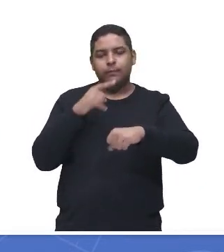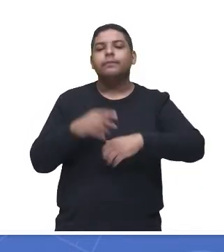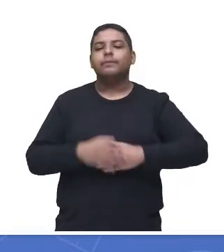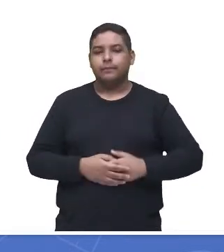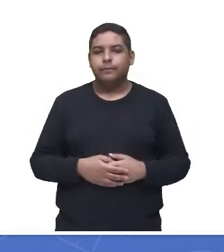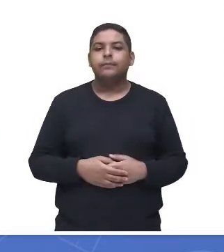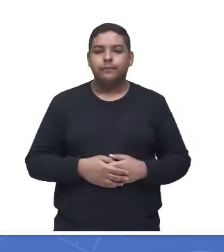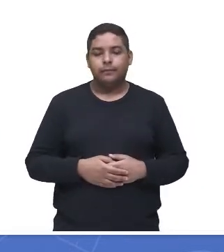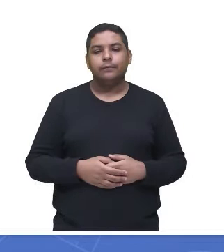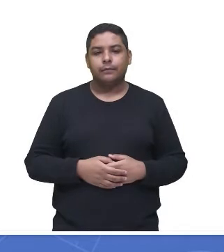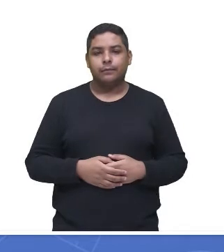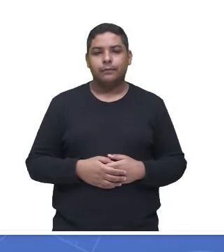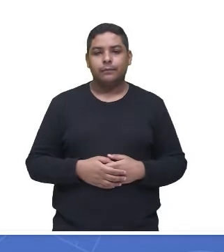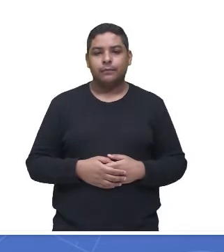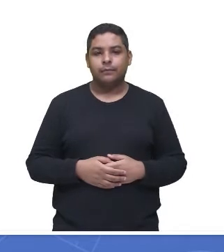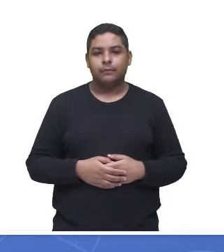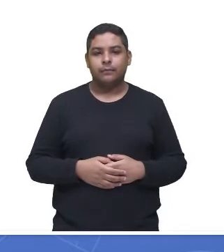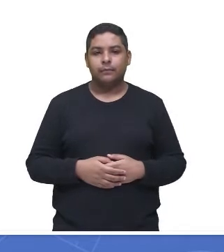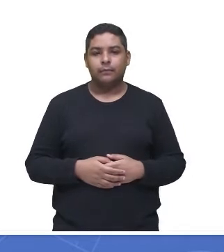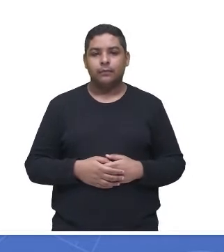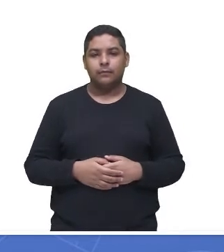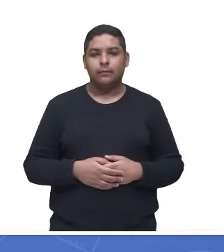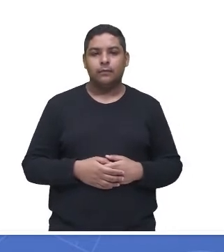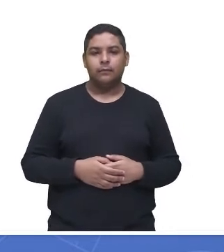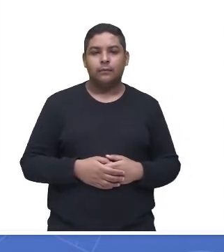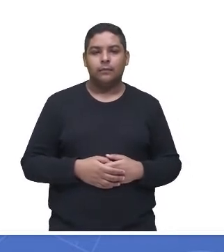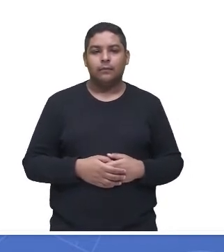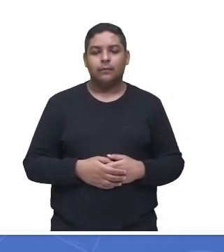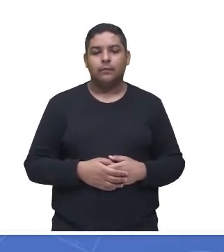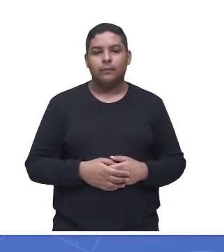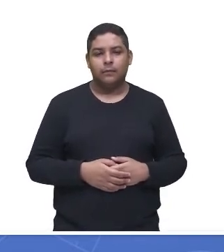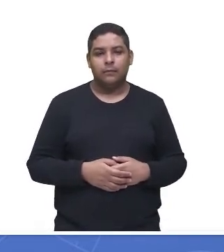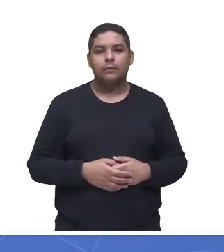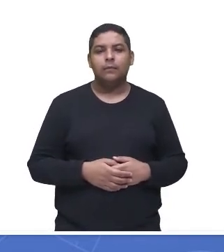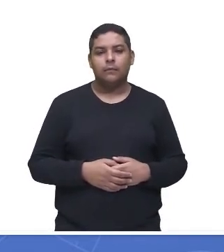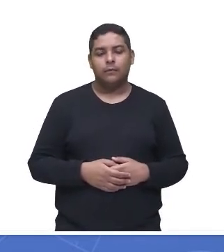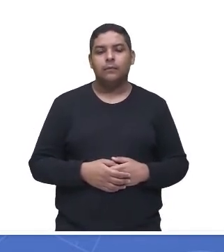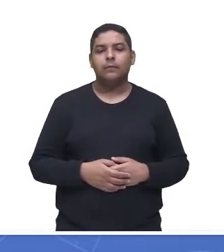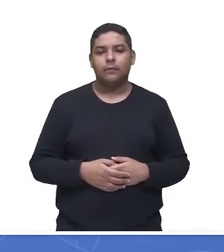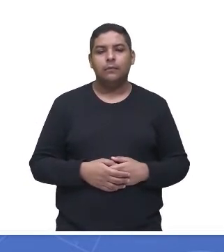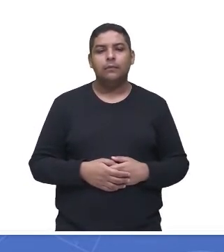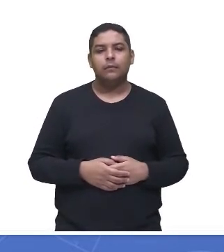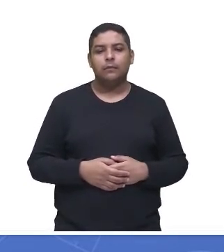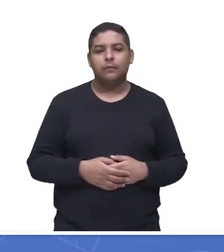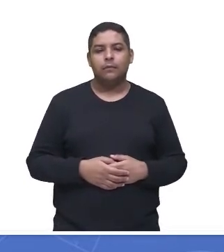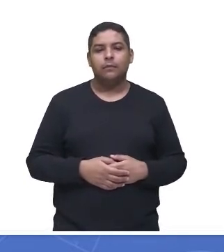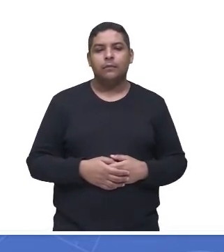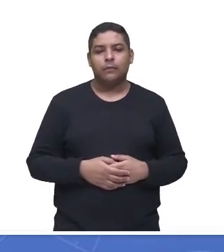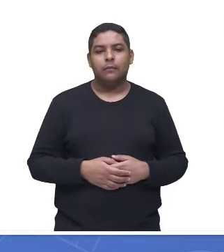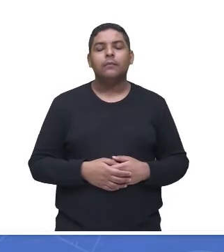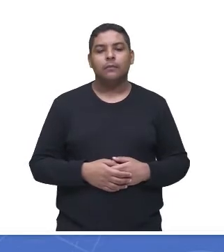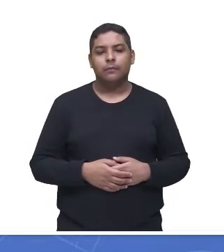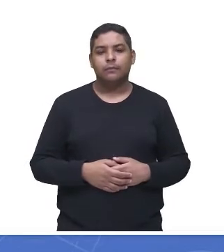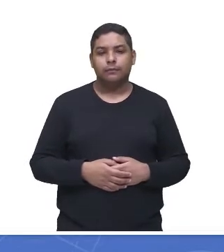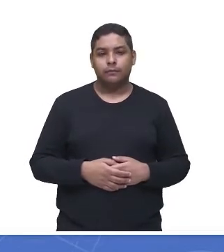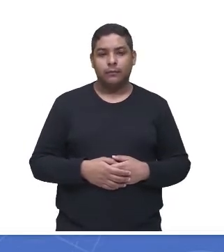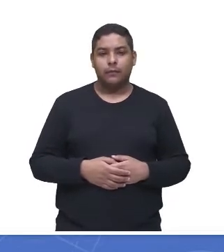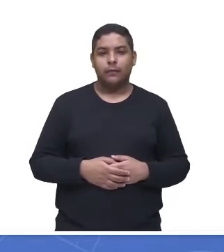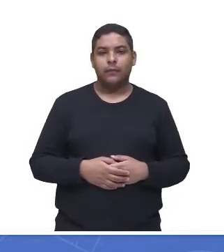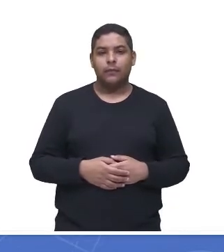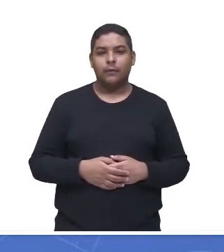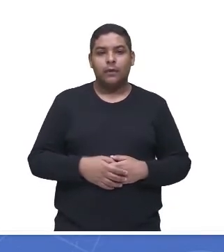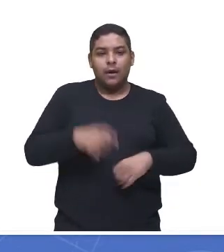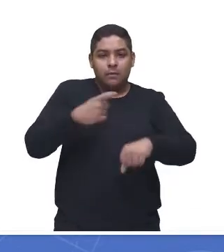matéria-prima para a ciência. A matéria-prima da ciência é o natural, é o material, e não o sobrenatural, que é